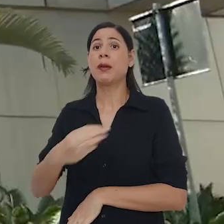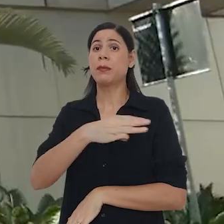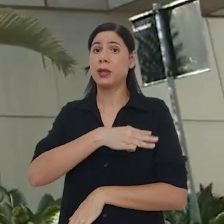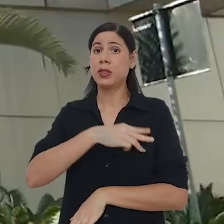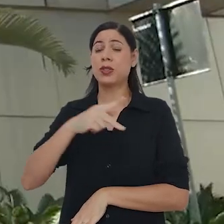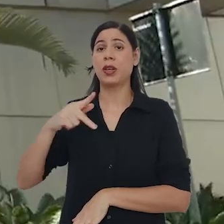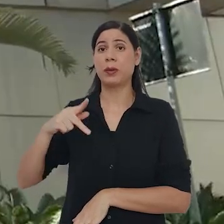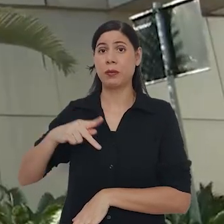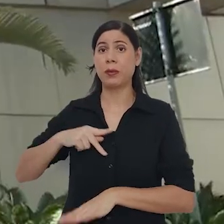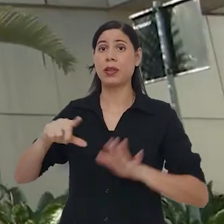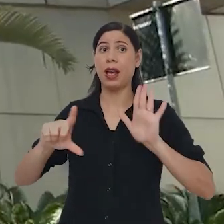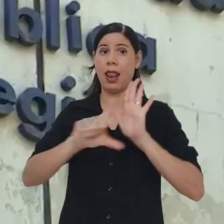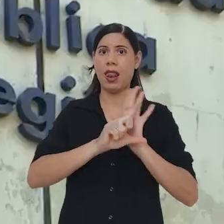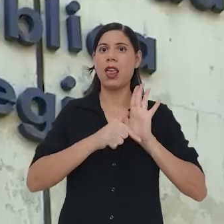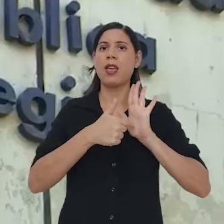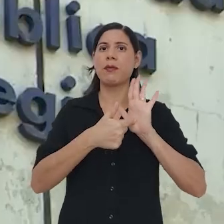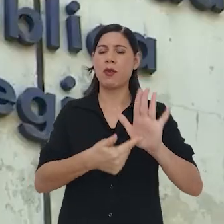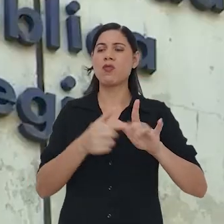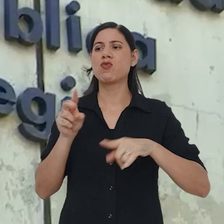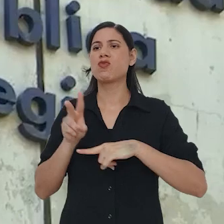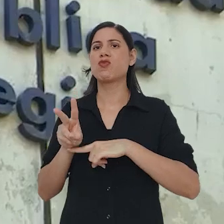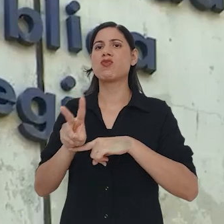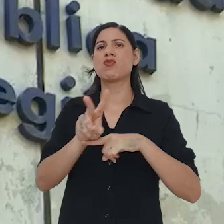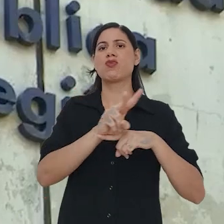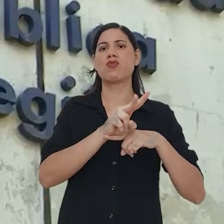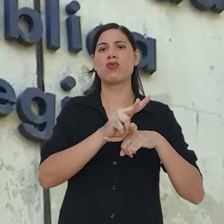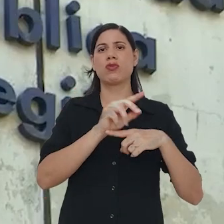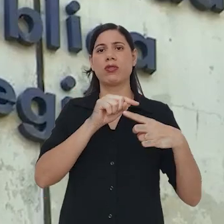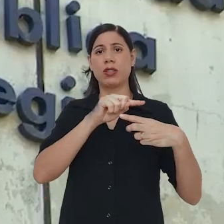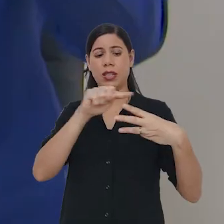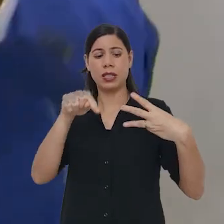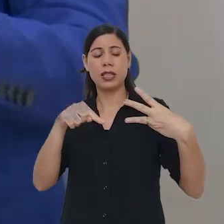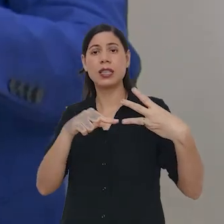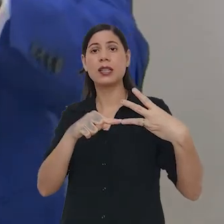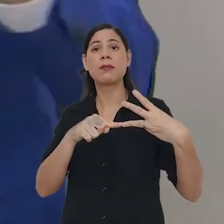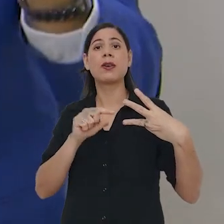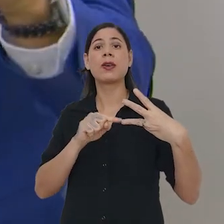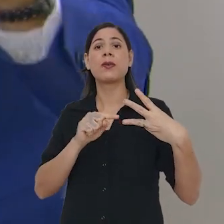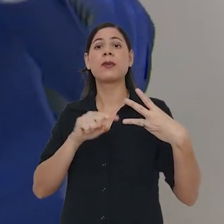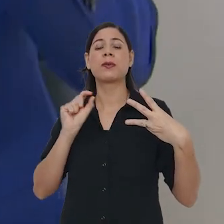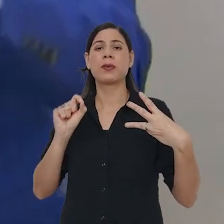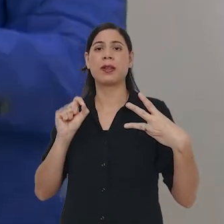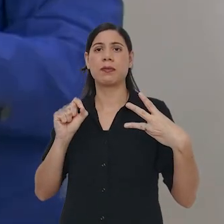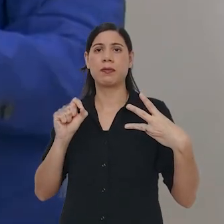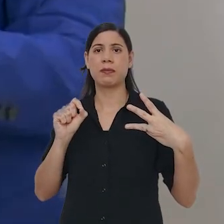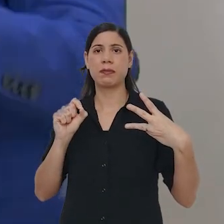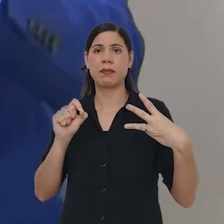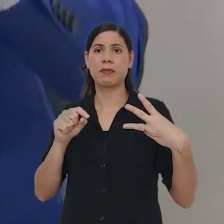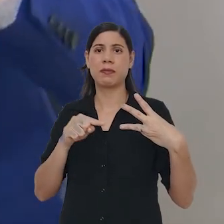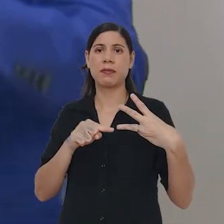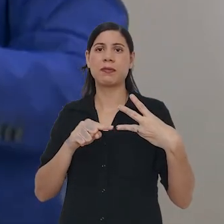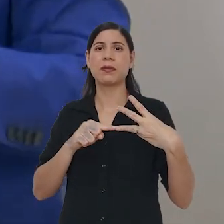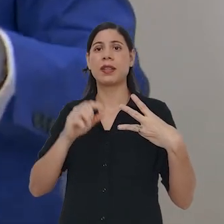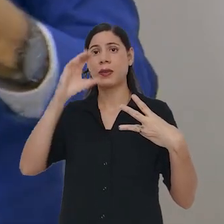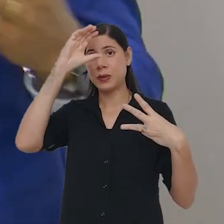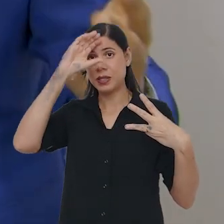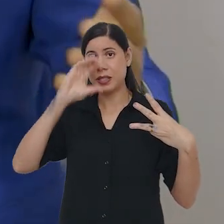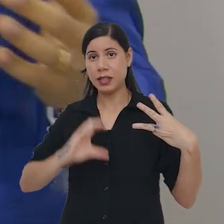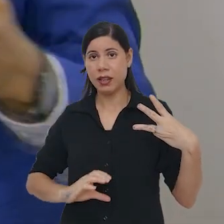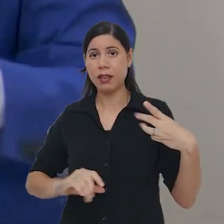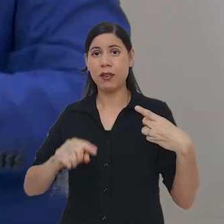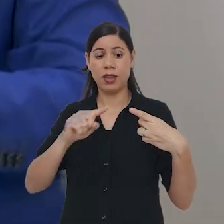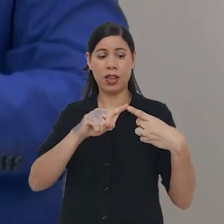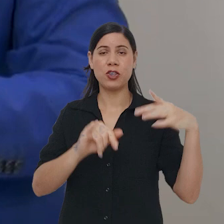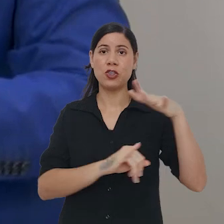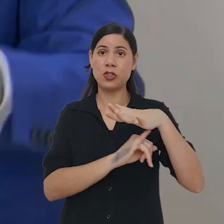próprio Ministério Público, a lei exige que faça uma fiscalização, e o tripé, para fechar, faltou uma pessoa, que seria o